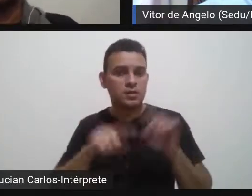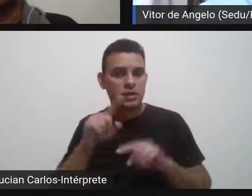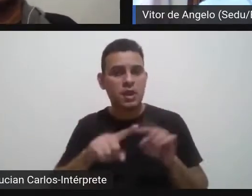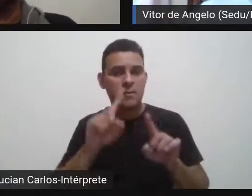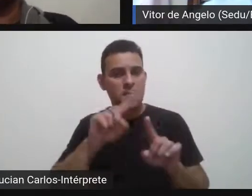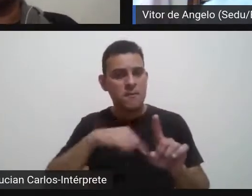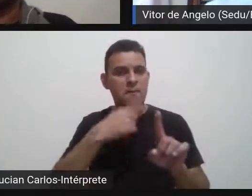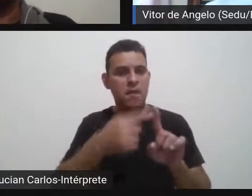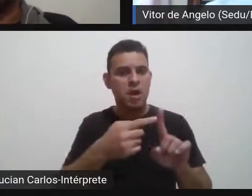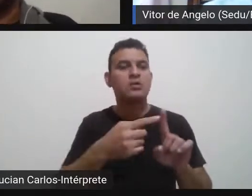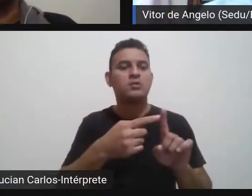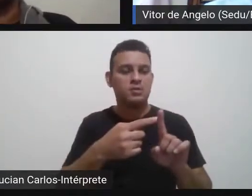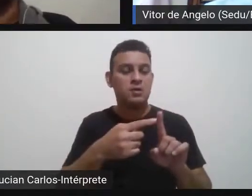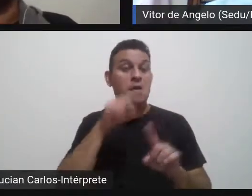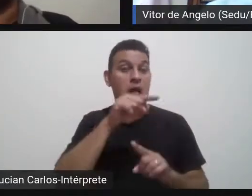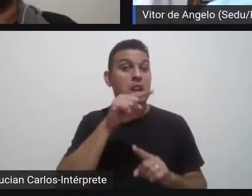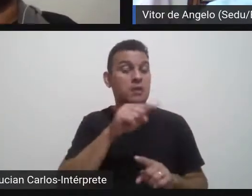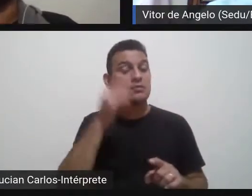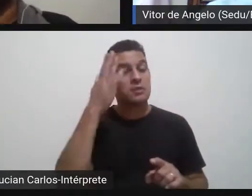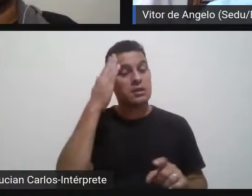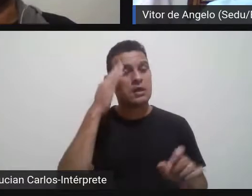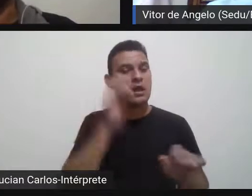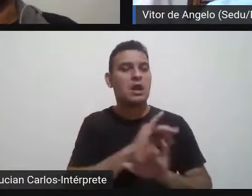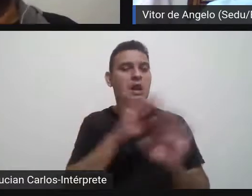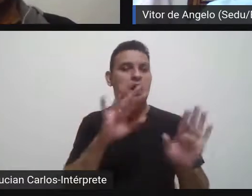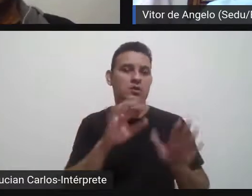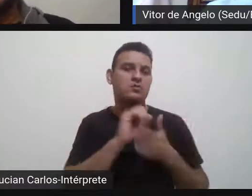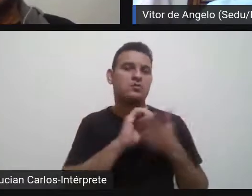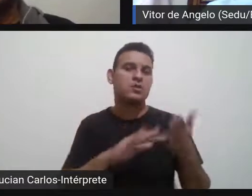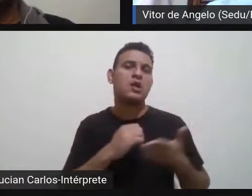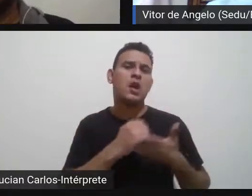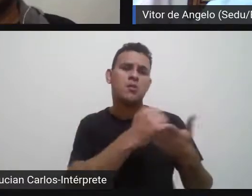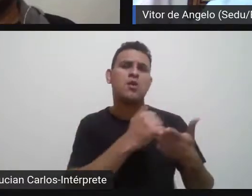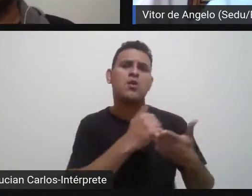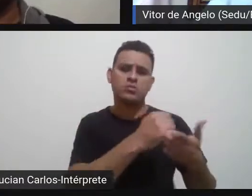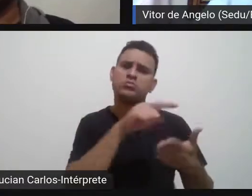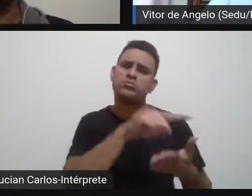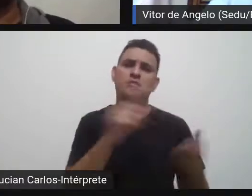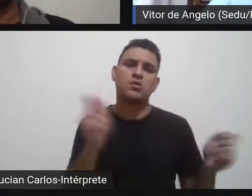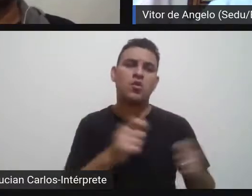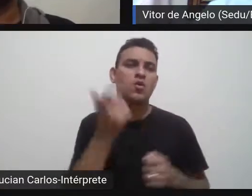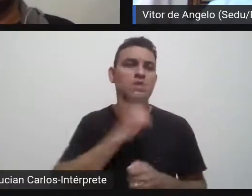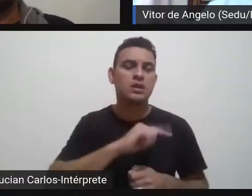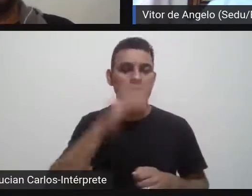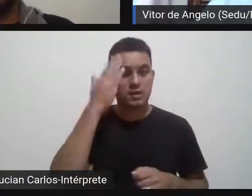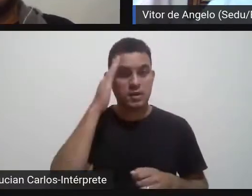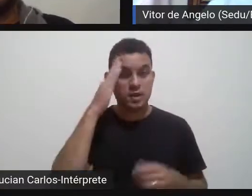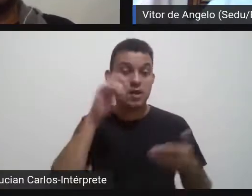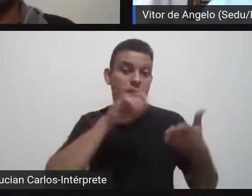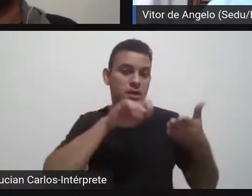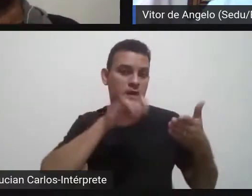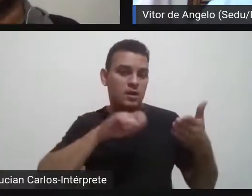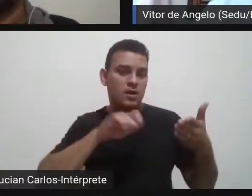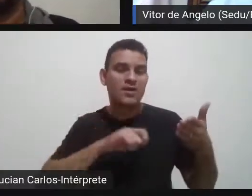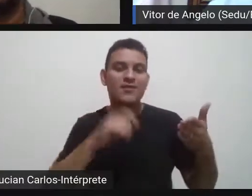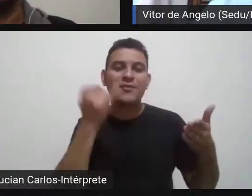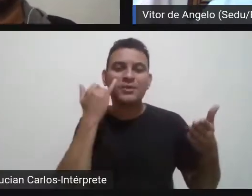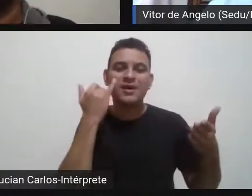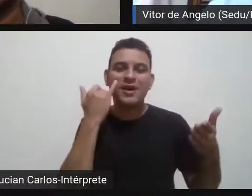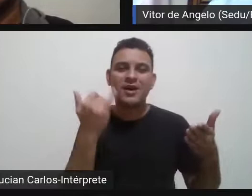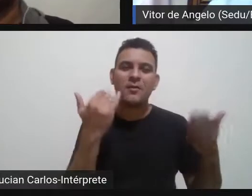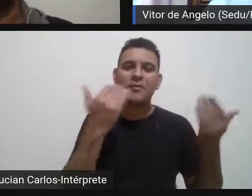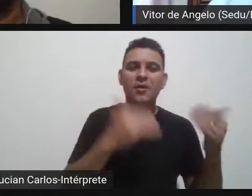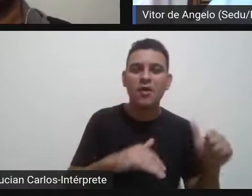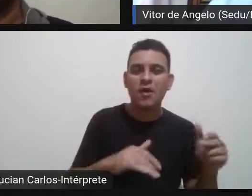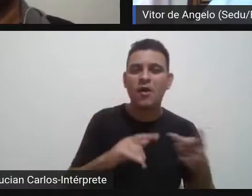mais do que já tem, para que possa servir de auxílio para ele. E o bilhete, ele é muito importante. Às vezes na prova, às